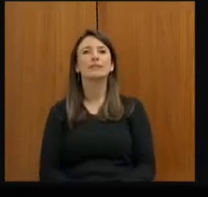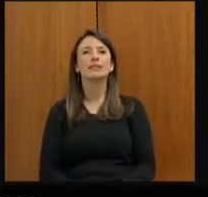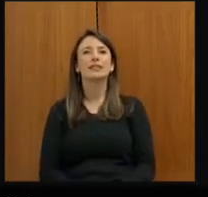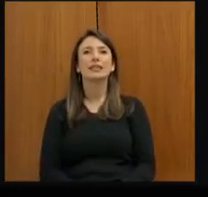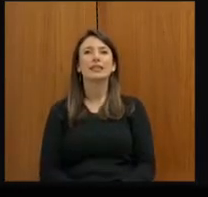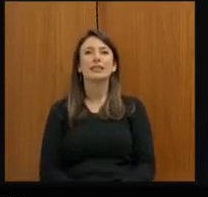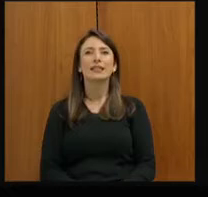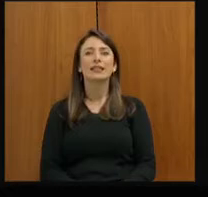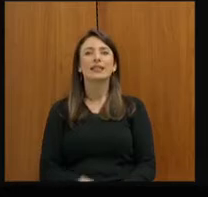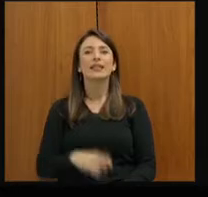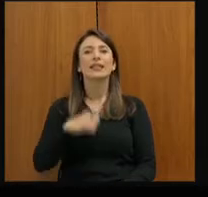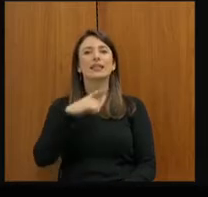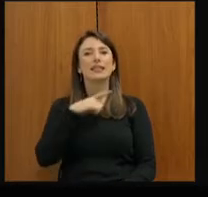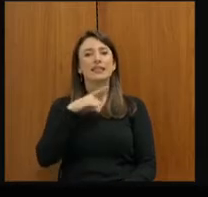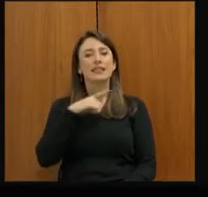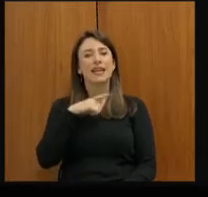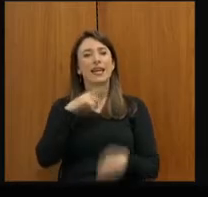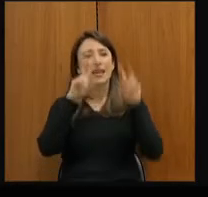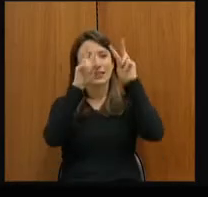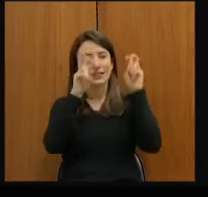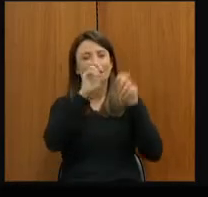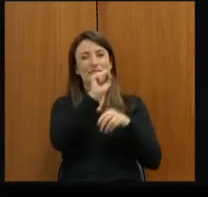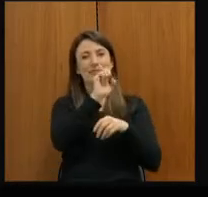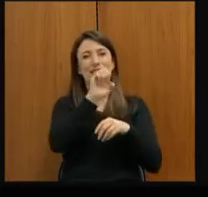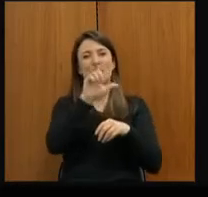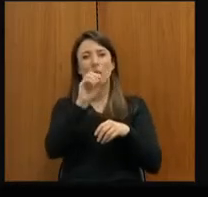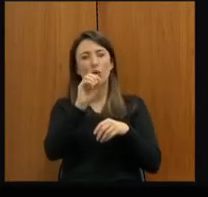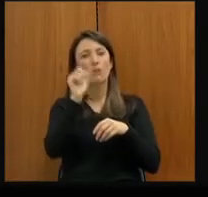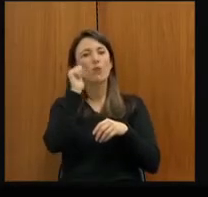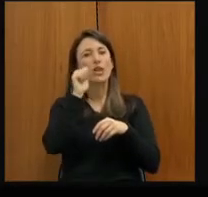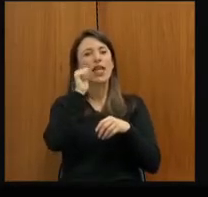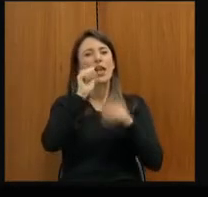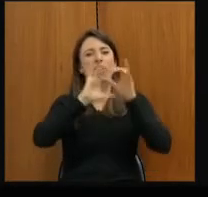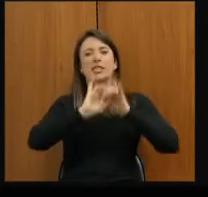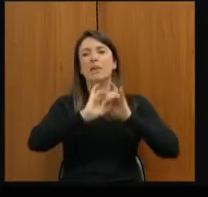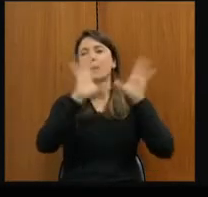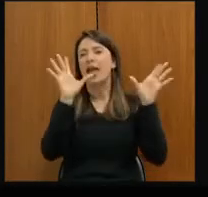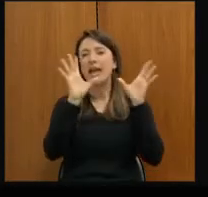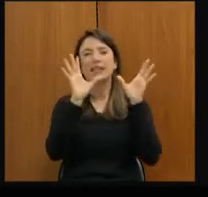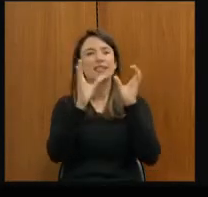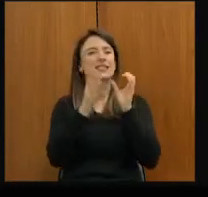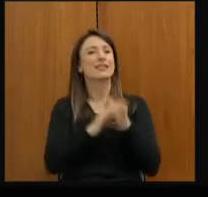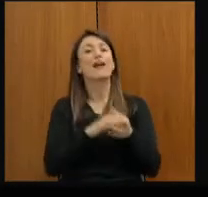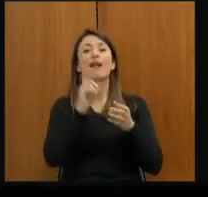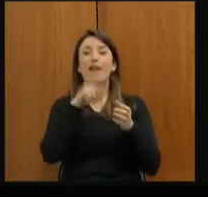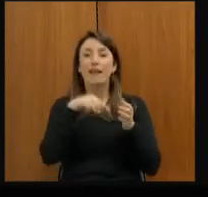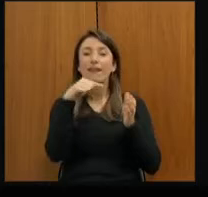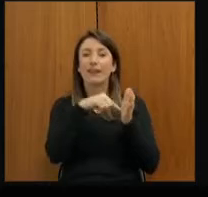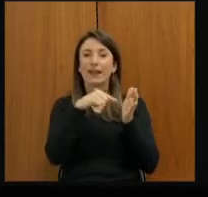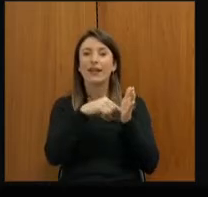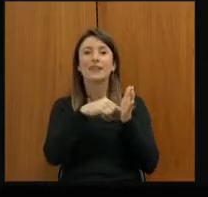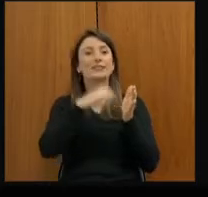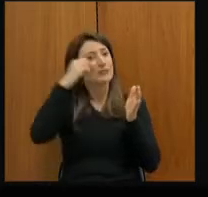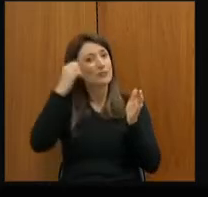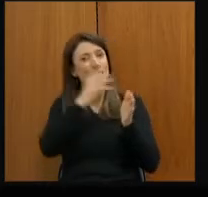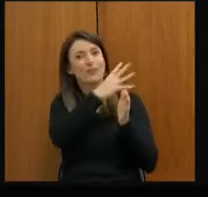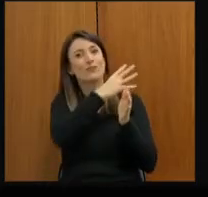aqui o selo mulheres Libertas vão ser instituído recentemente